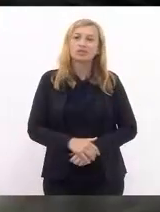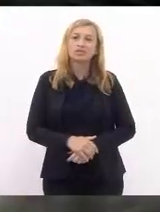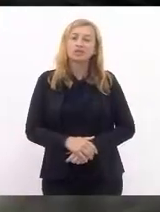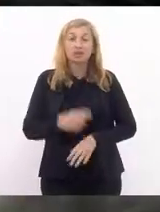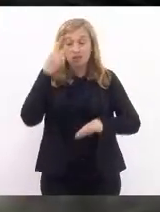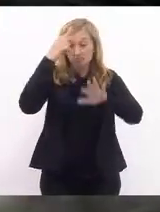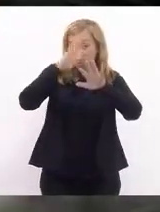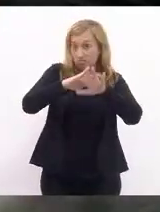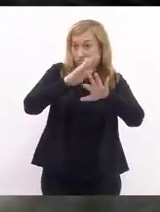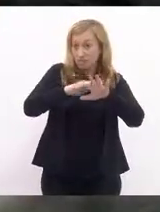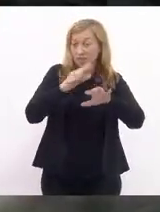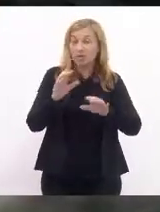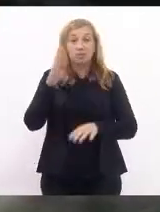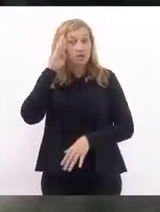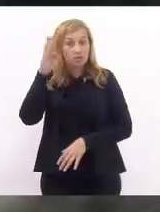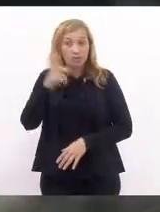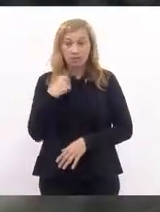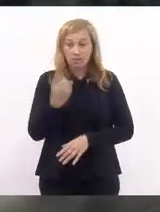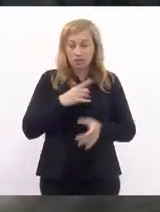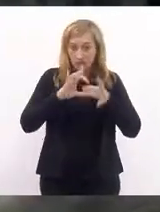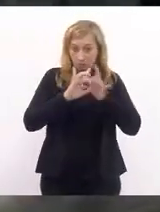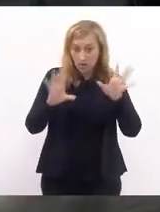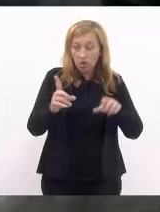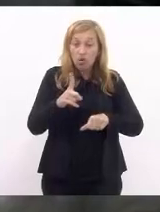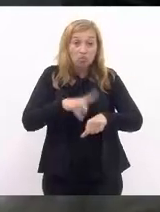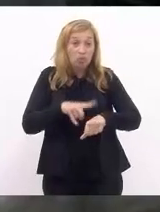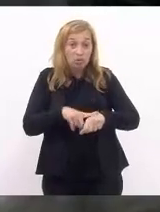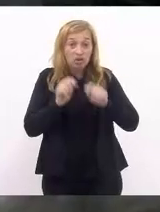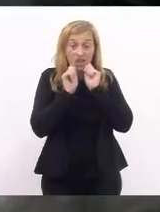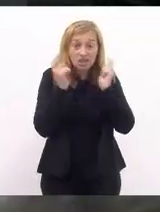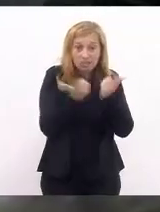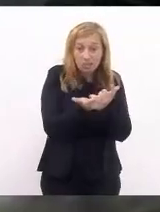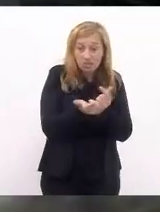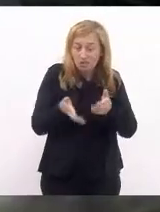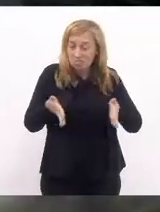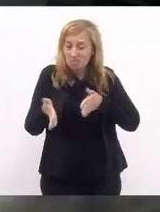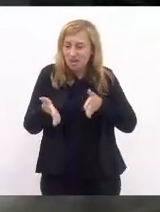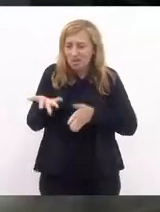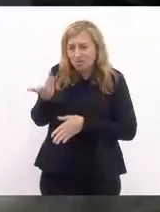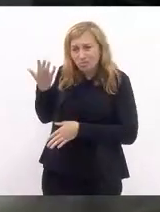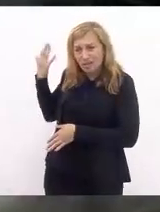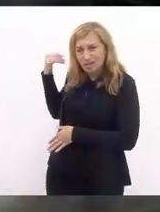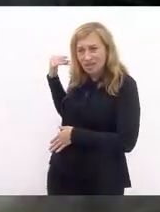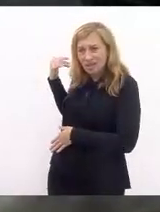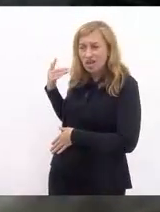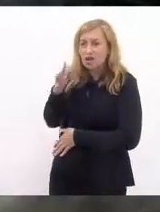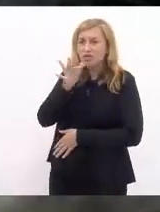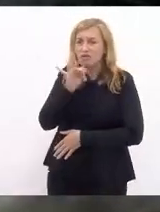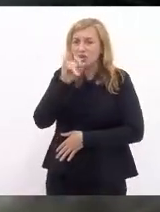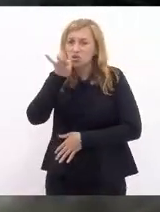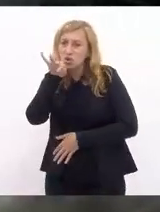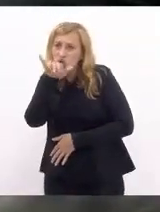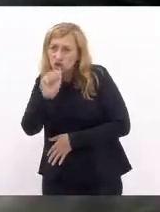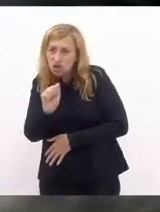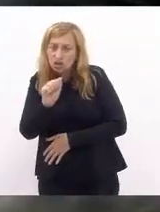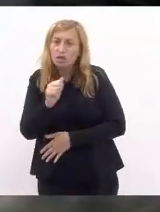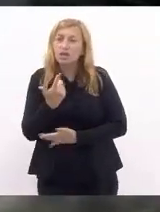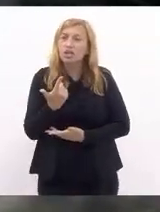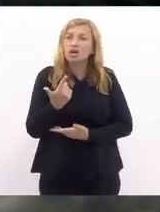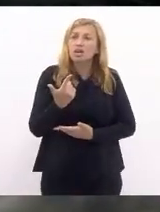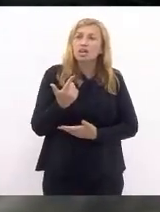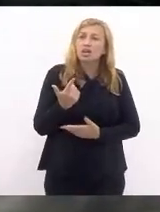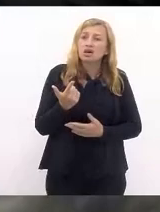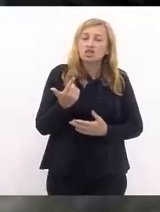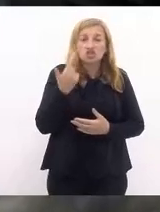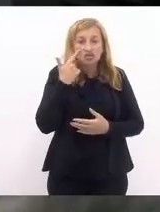que é fundamental para nossa democracia momento que a assembleia viveu períodos anteriores e puro fisiologismo a gente